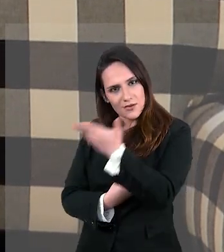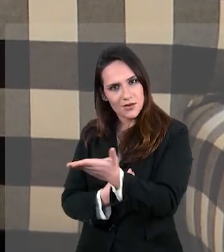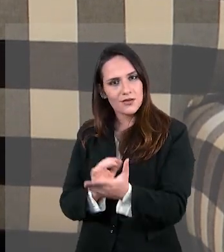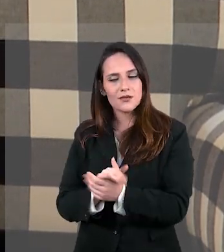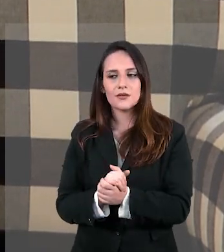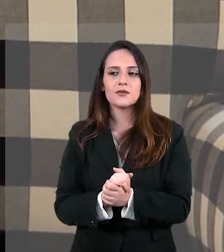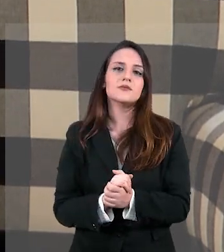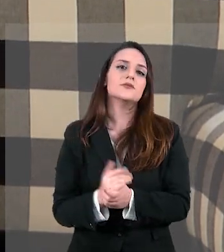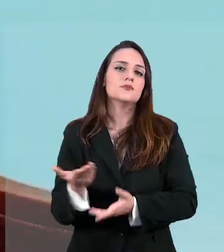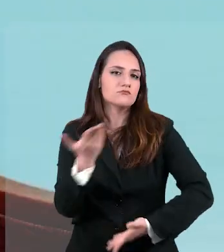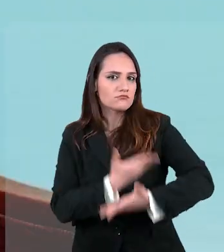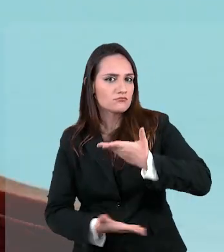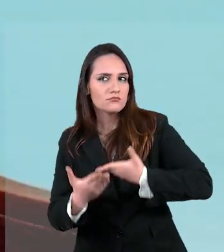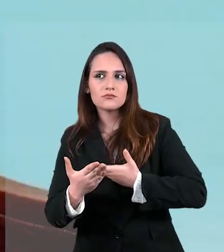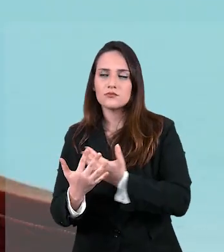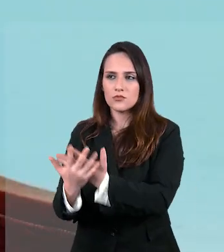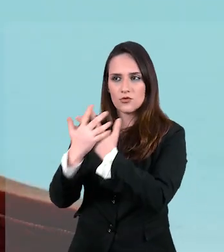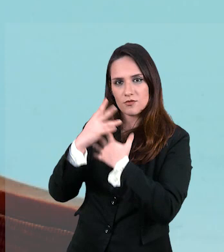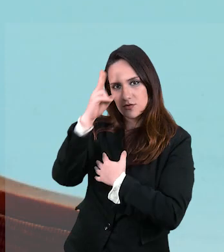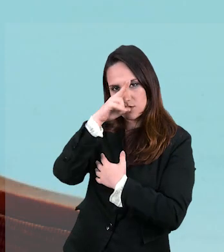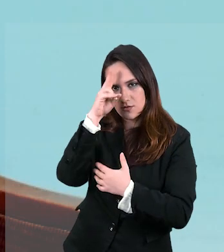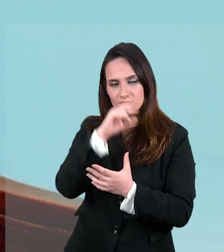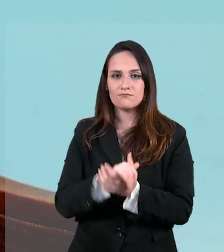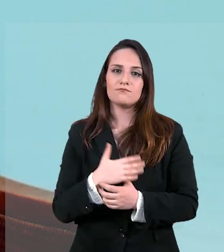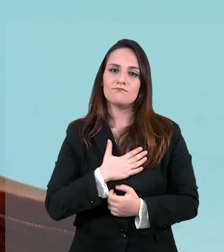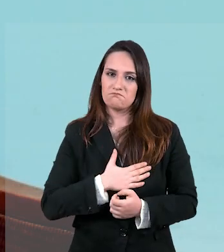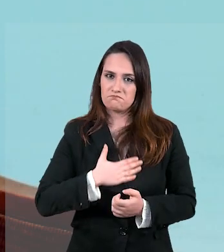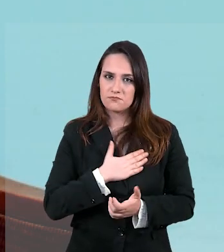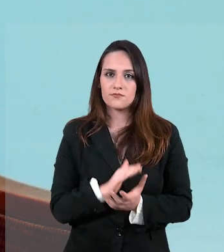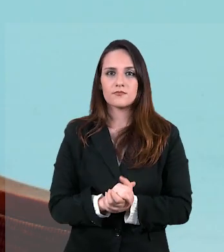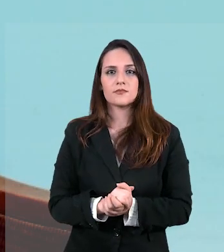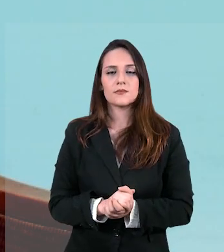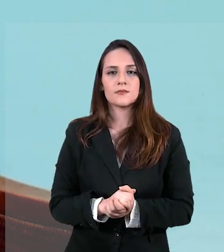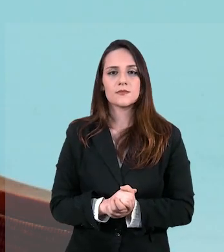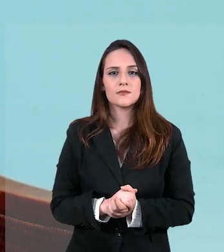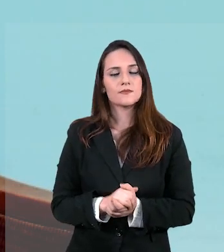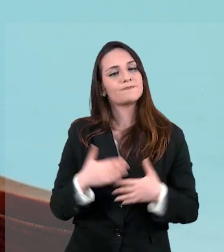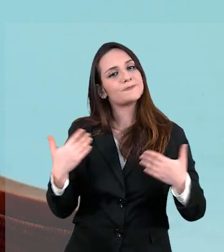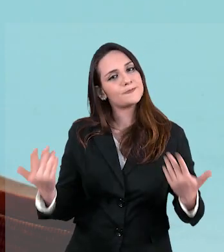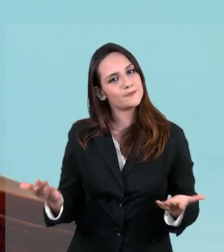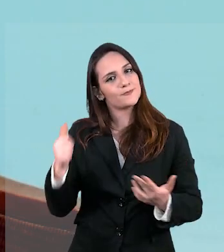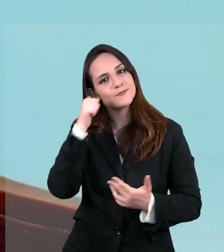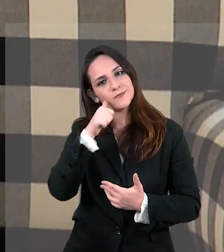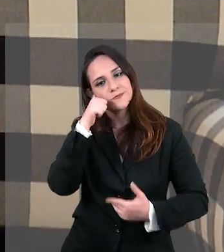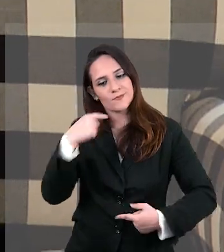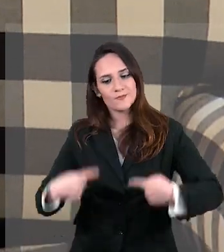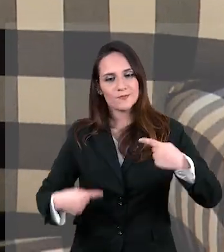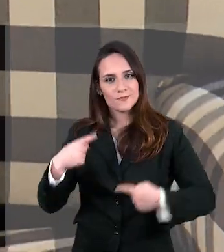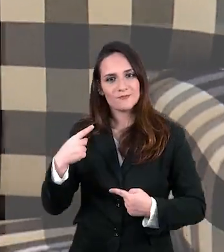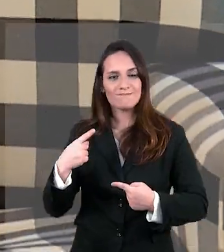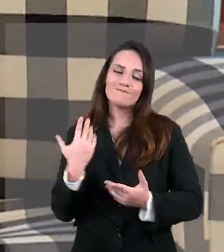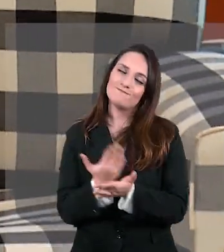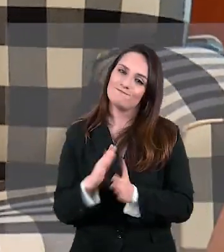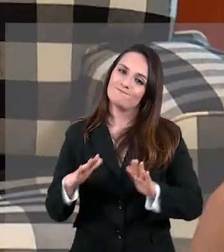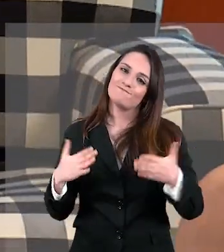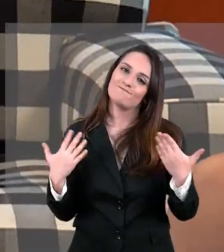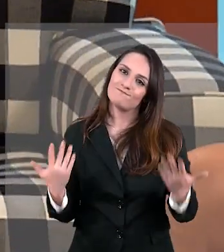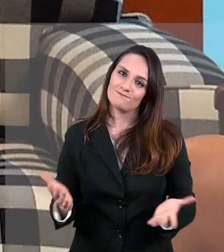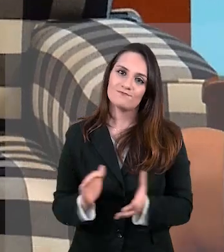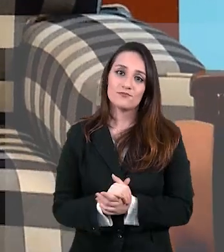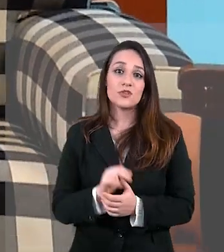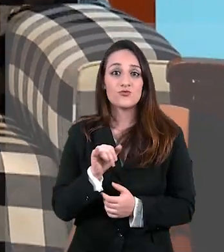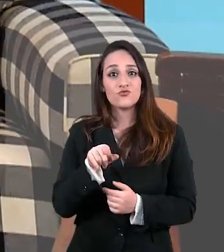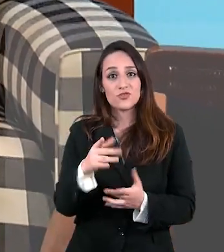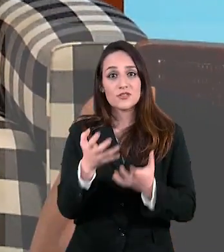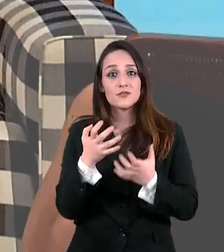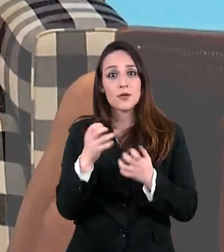sua participação, obrigada por dividir a sua história com a gente também. É um prazer enorme estar aqui. Bom, Mulheres em Debate vai ficando